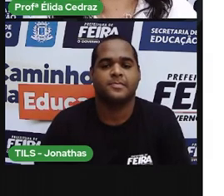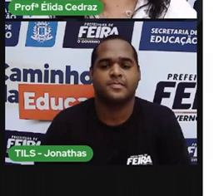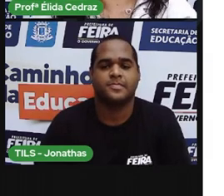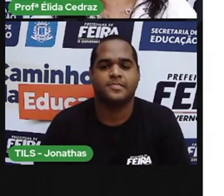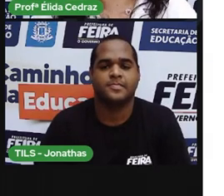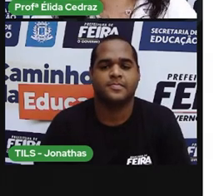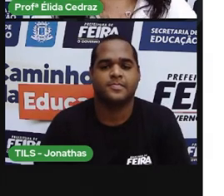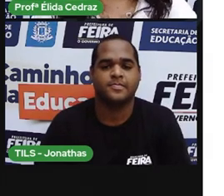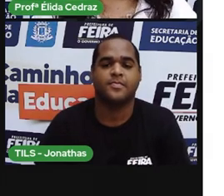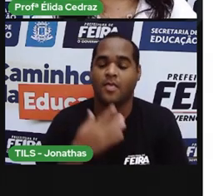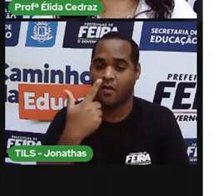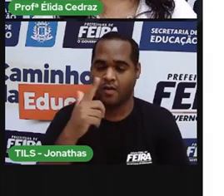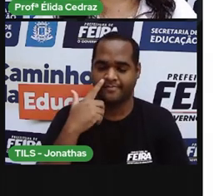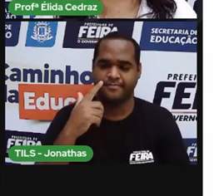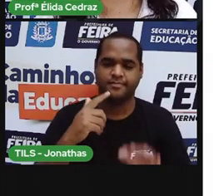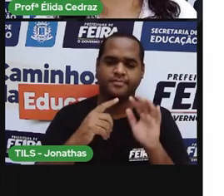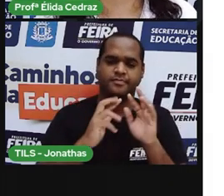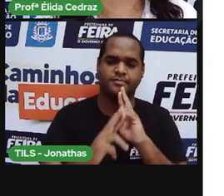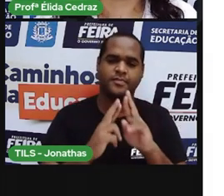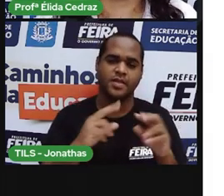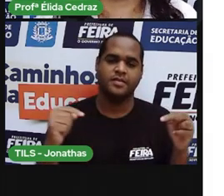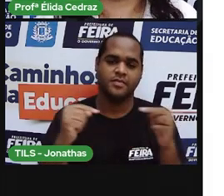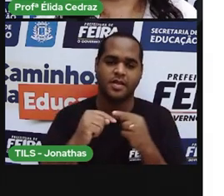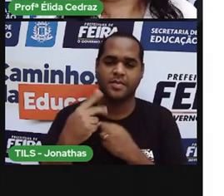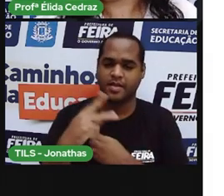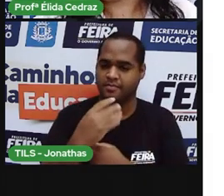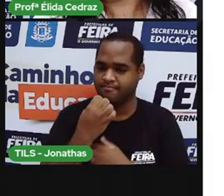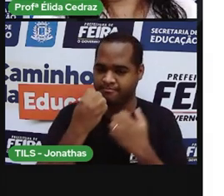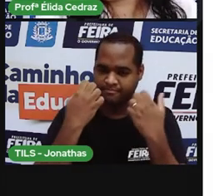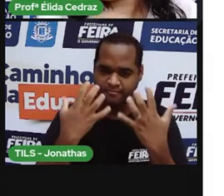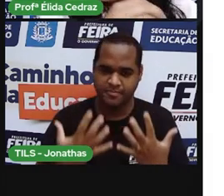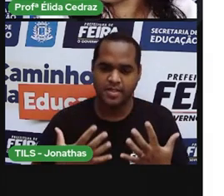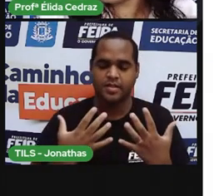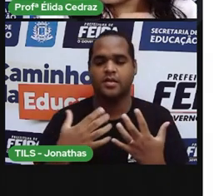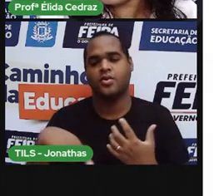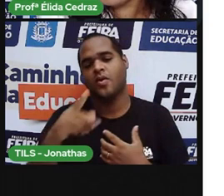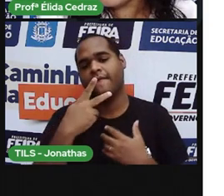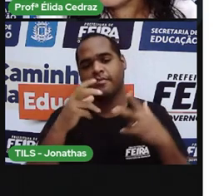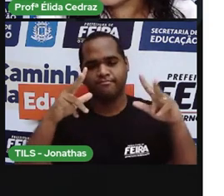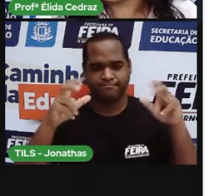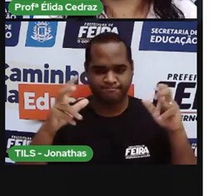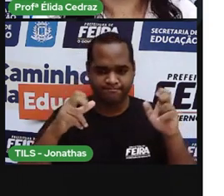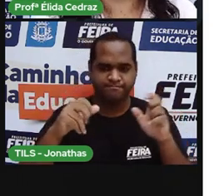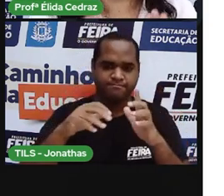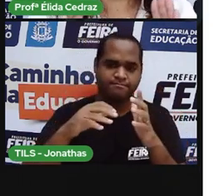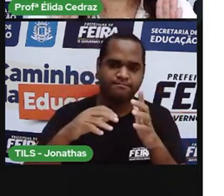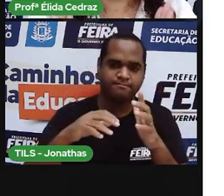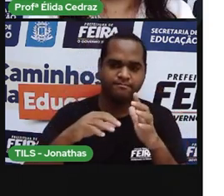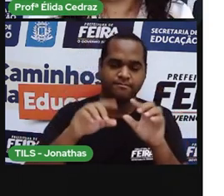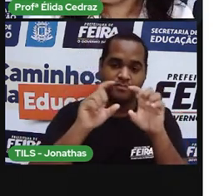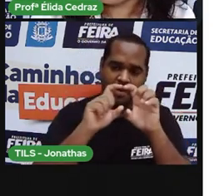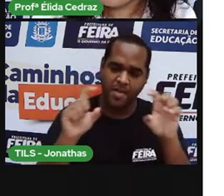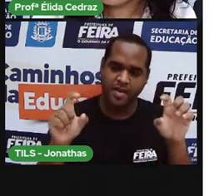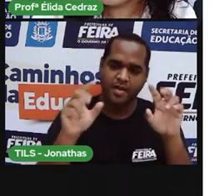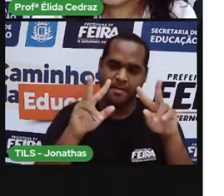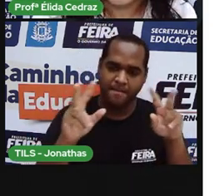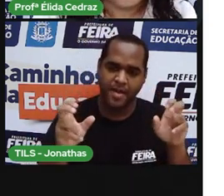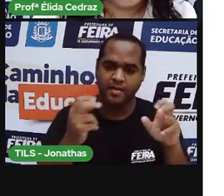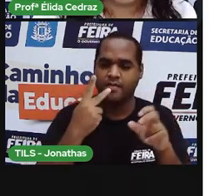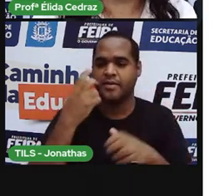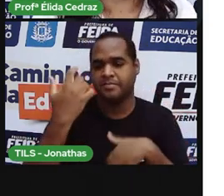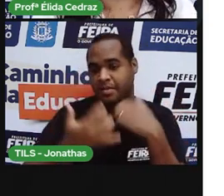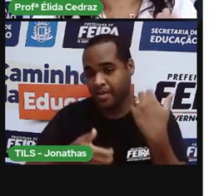Ó, uma atividade, como nós abordamos o tema lá no início. Vamos formar